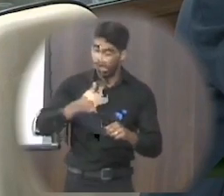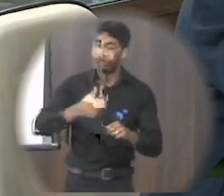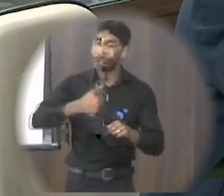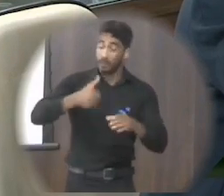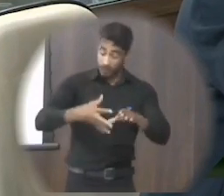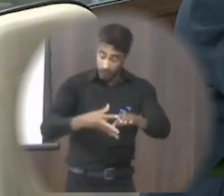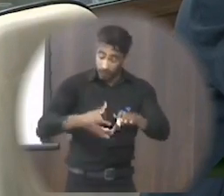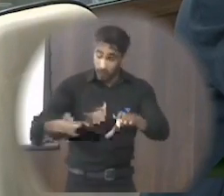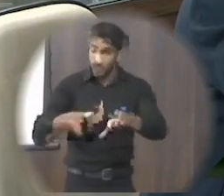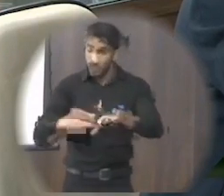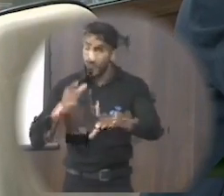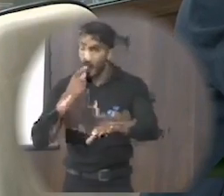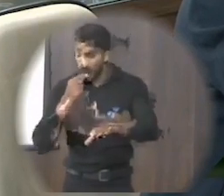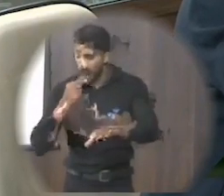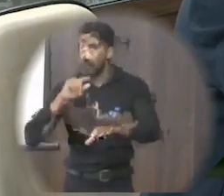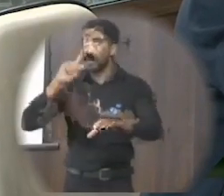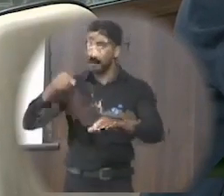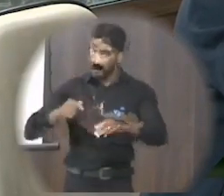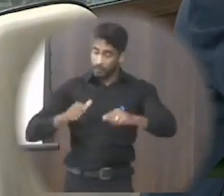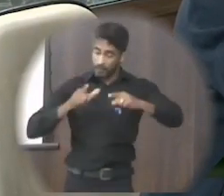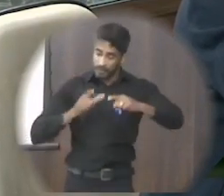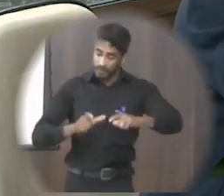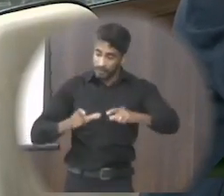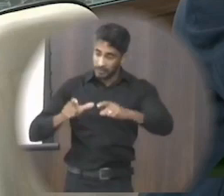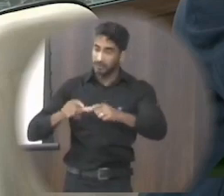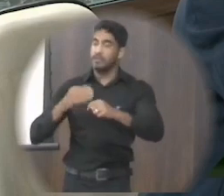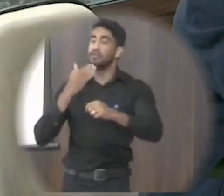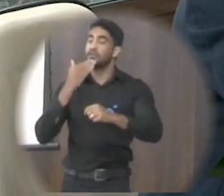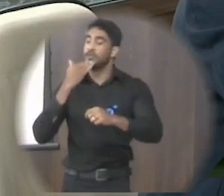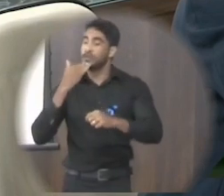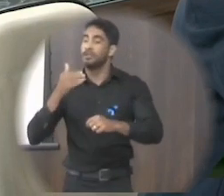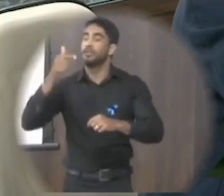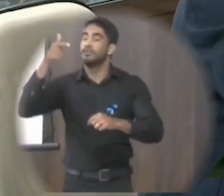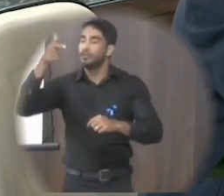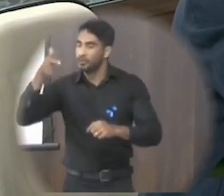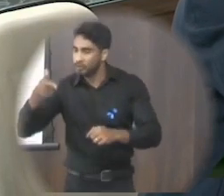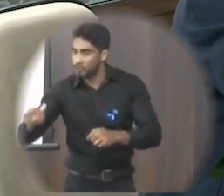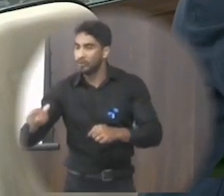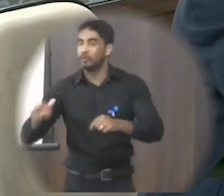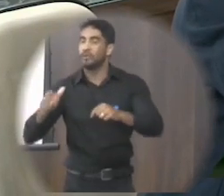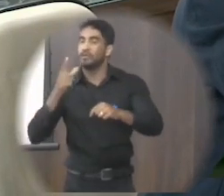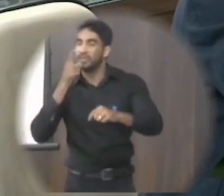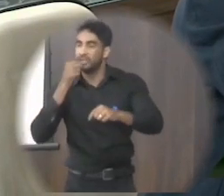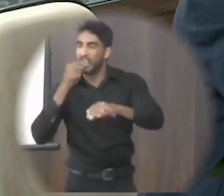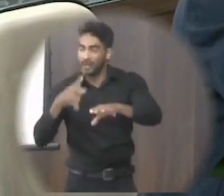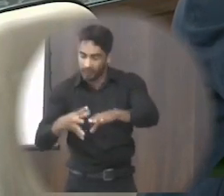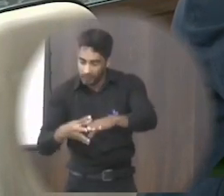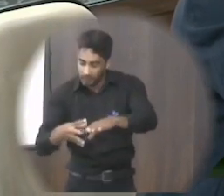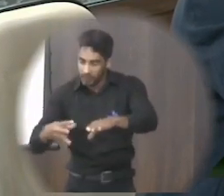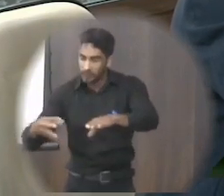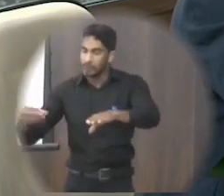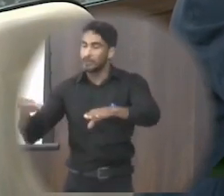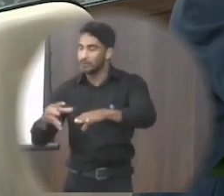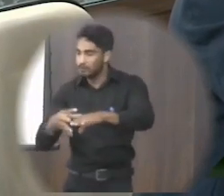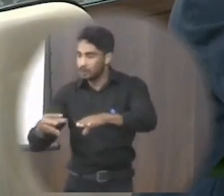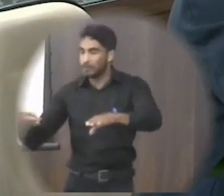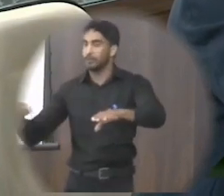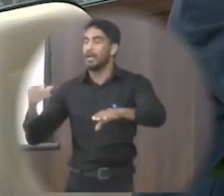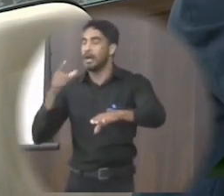trabalho perdido. Aí foi feita uma nova licitação com a drenagem e, por sorte, assim,